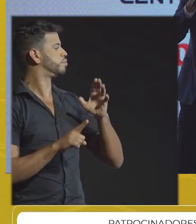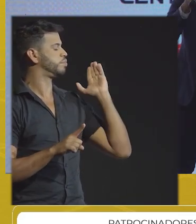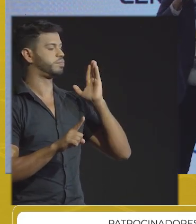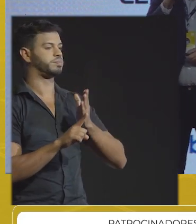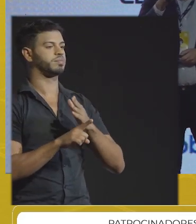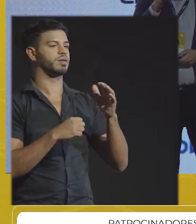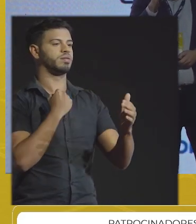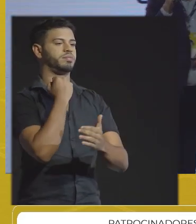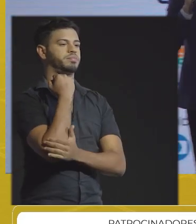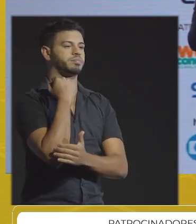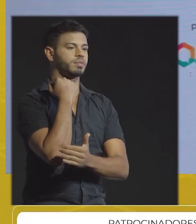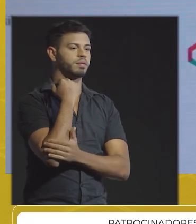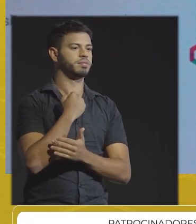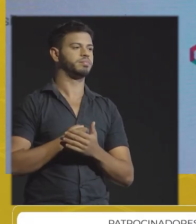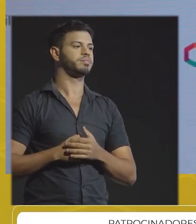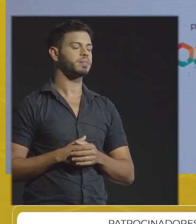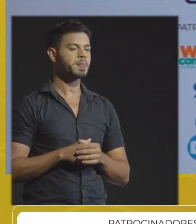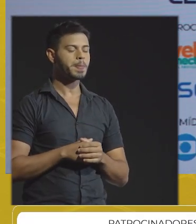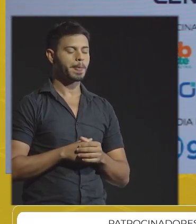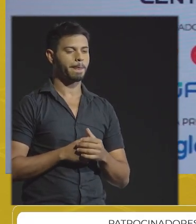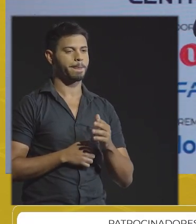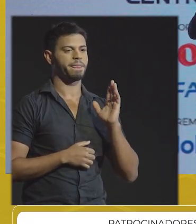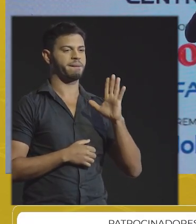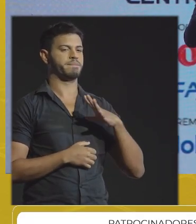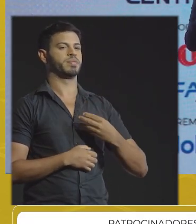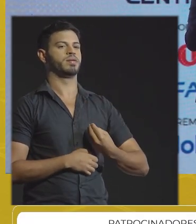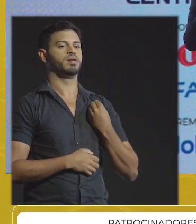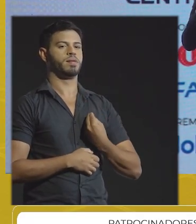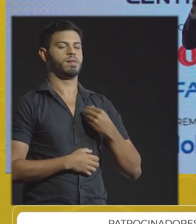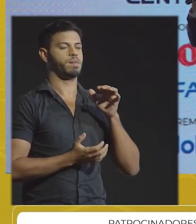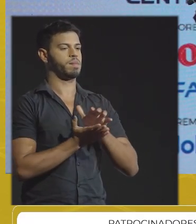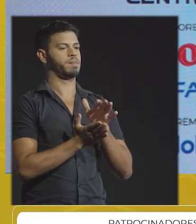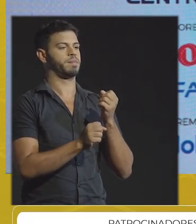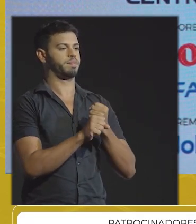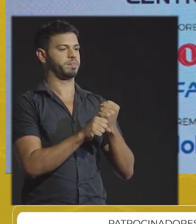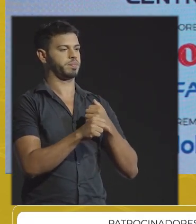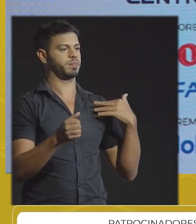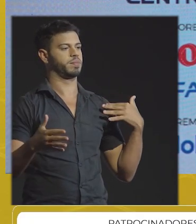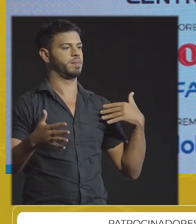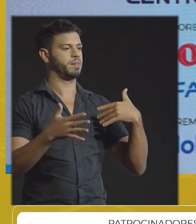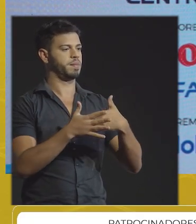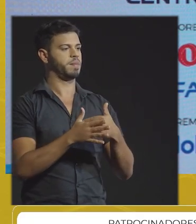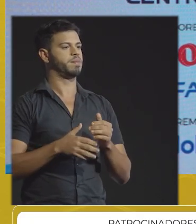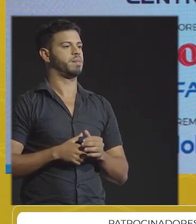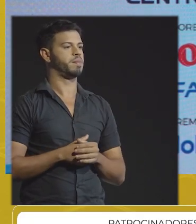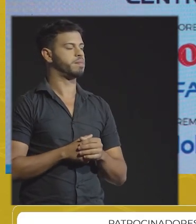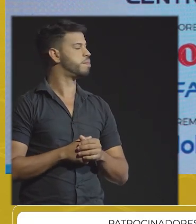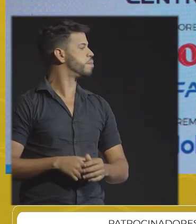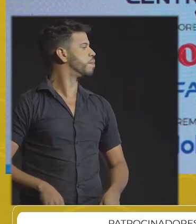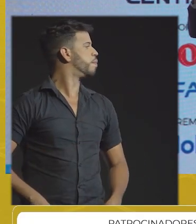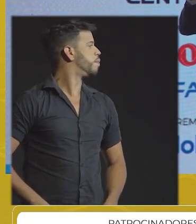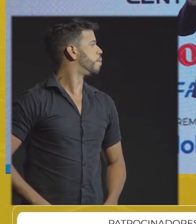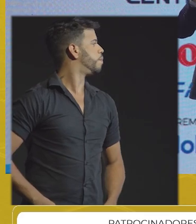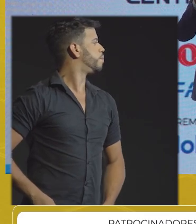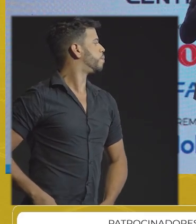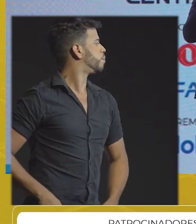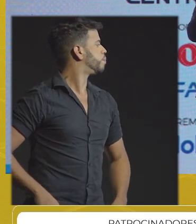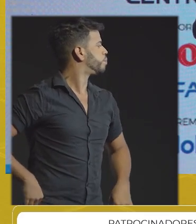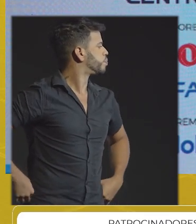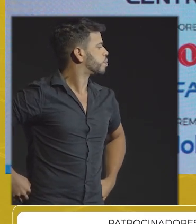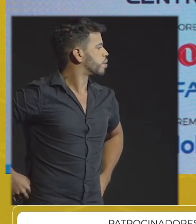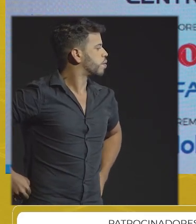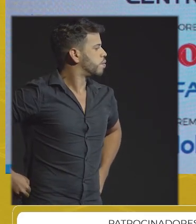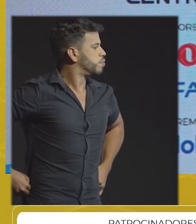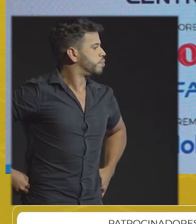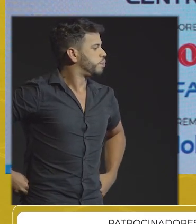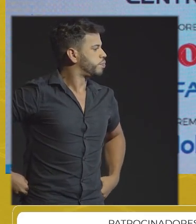cidade Cabo de Santo Agostinho então a gente já tá presente no Pernambuco há muitos anos a forte leve solar